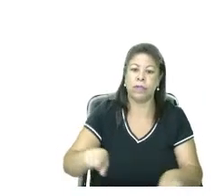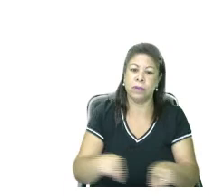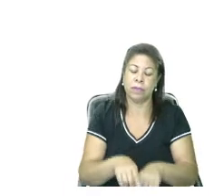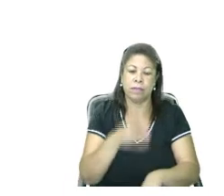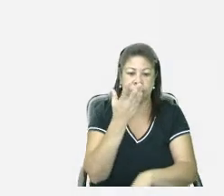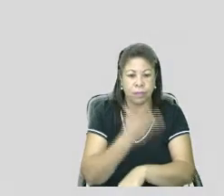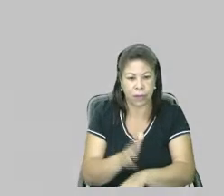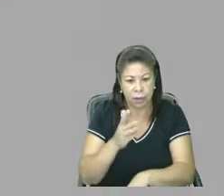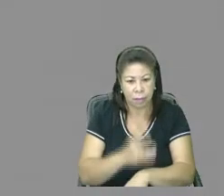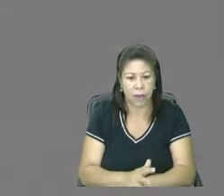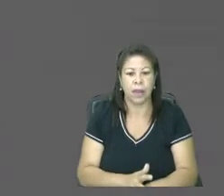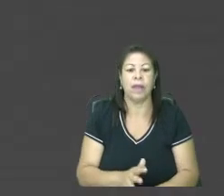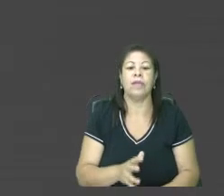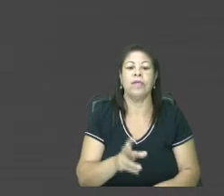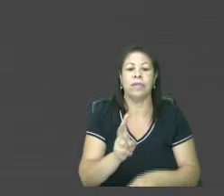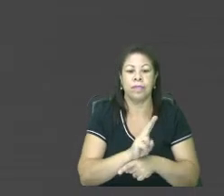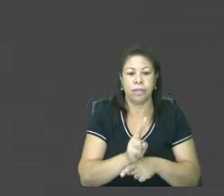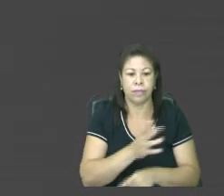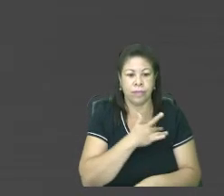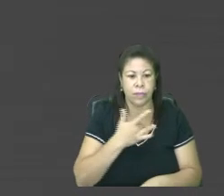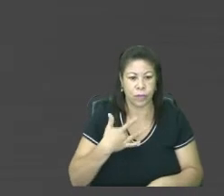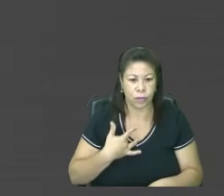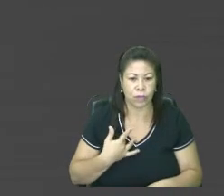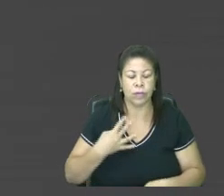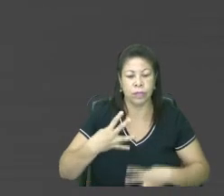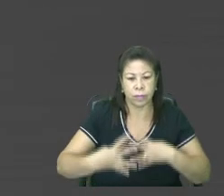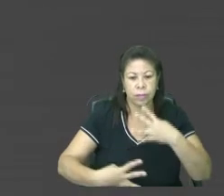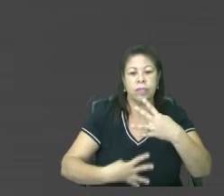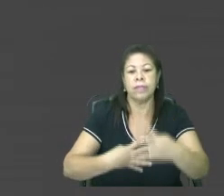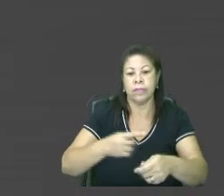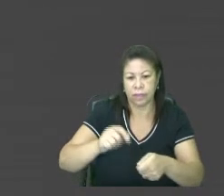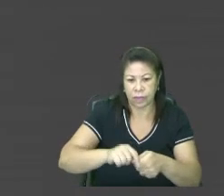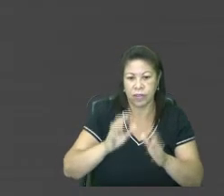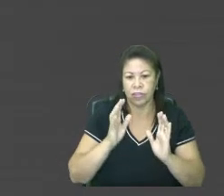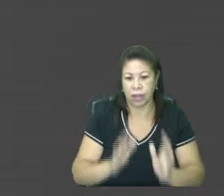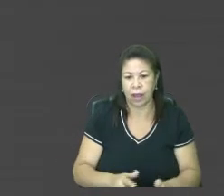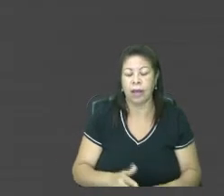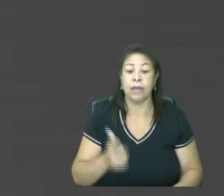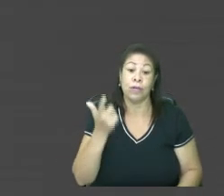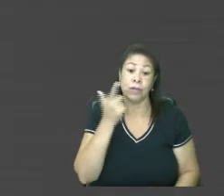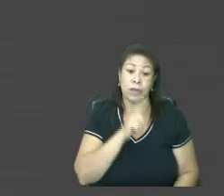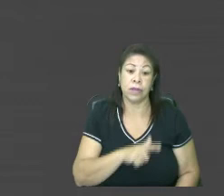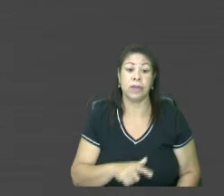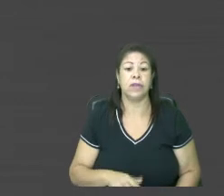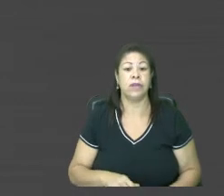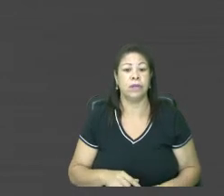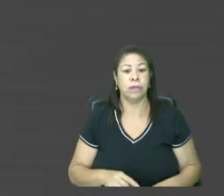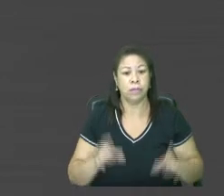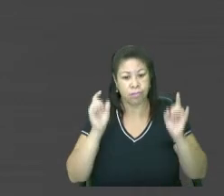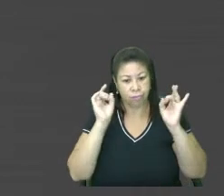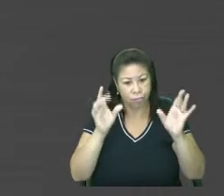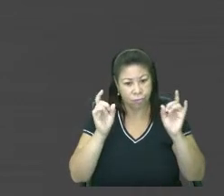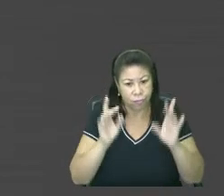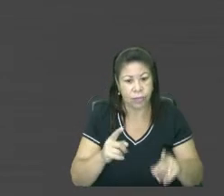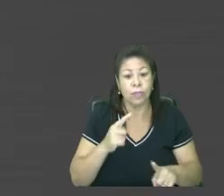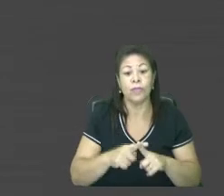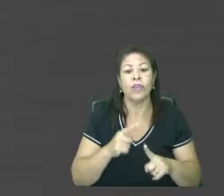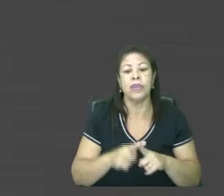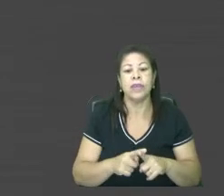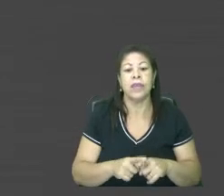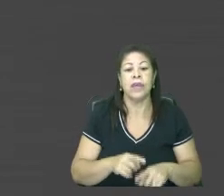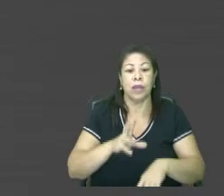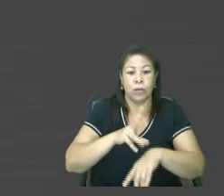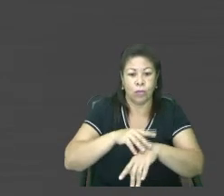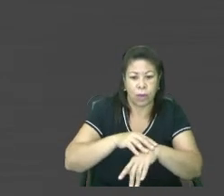no quadrimestre, o recebimento do prêmio de taxa de incidência do tuberculose, né, que